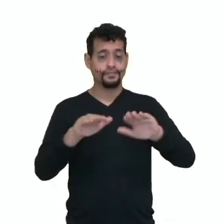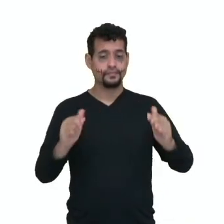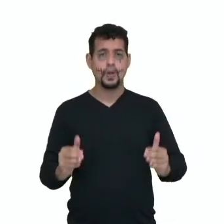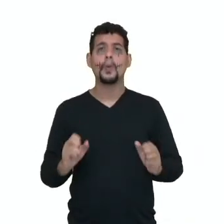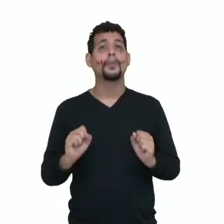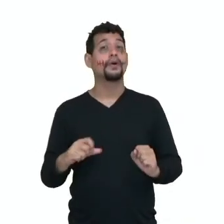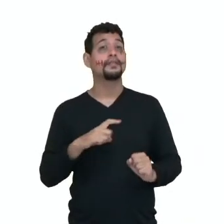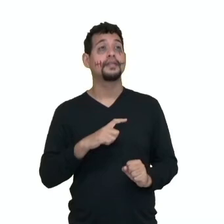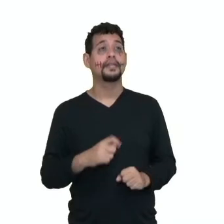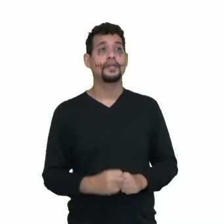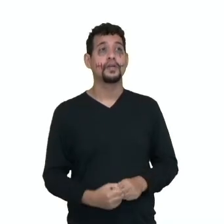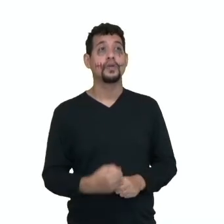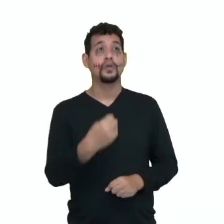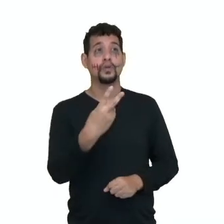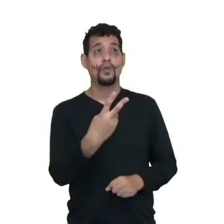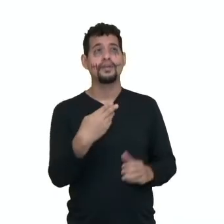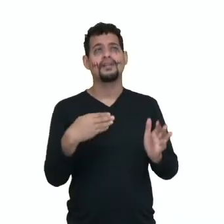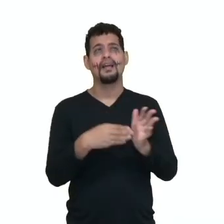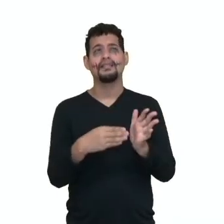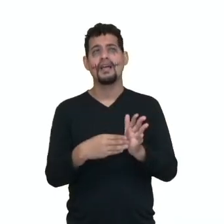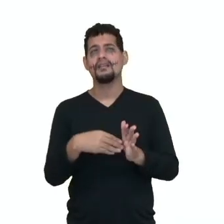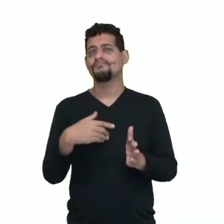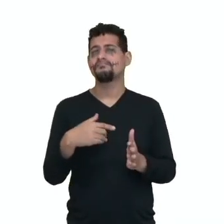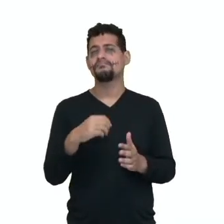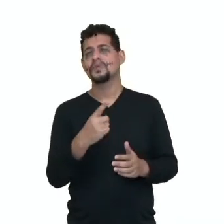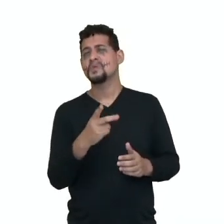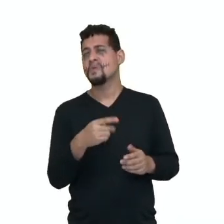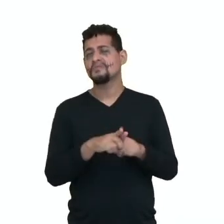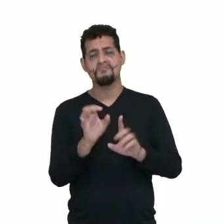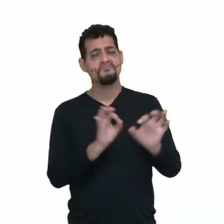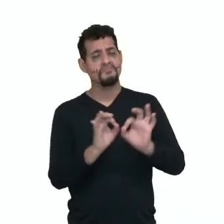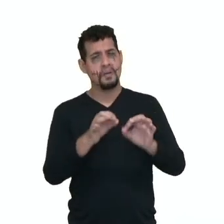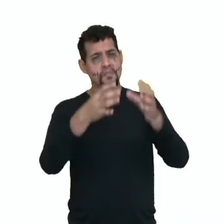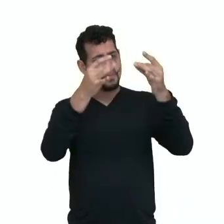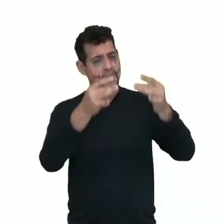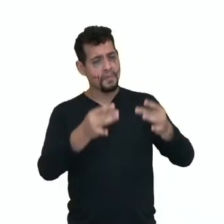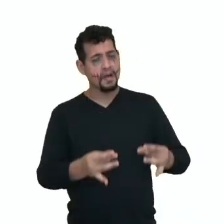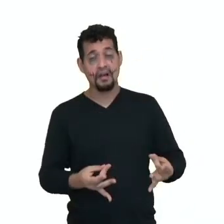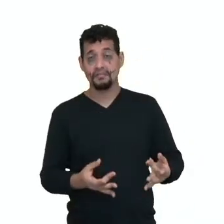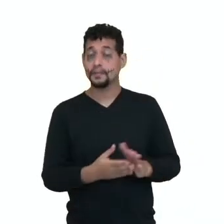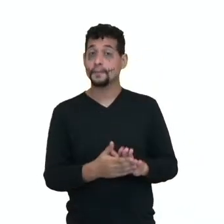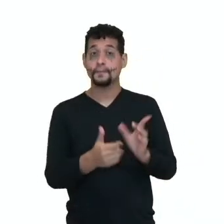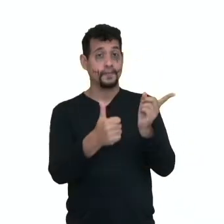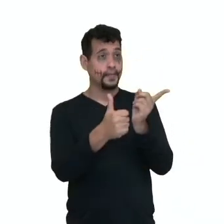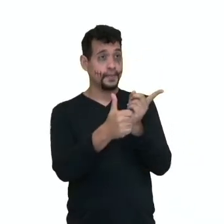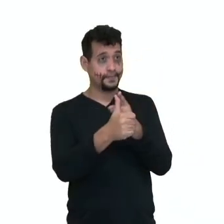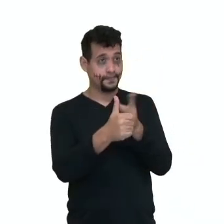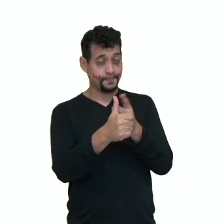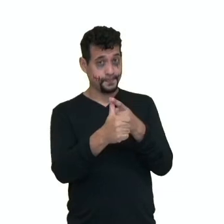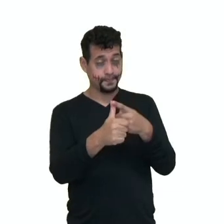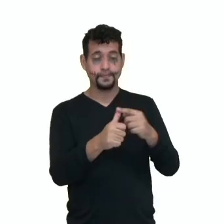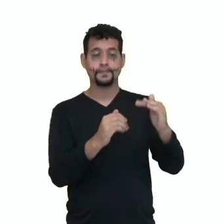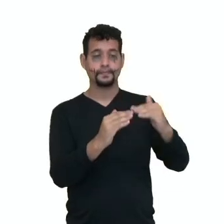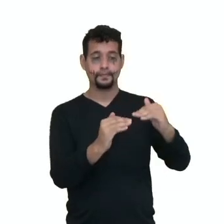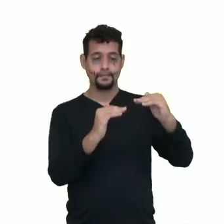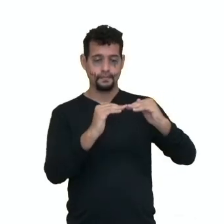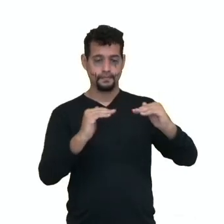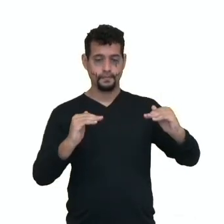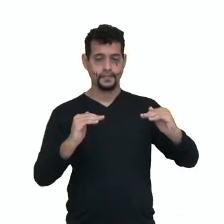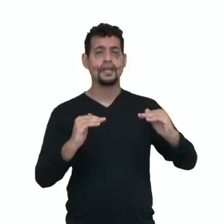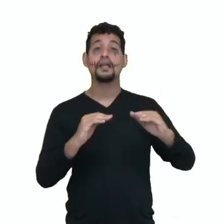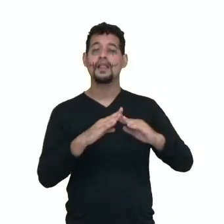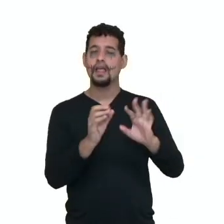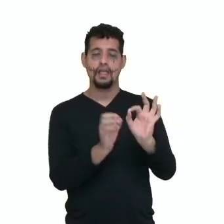ter de 2 a 7 níveis que representam planos específicos. Primer nivel, terro. Normalmente